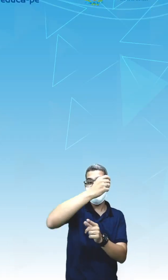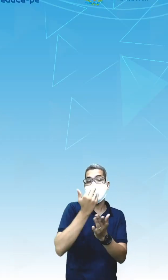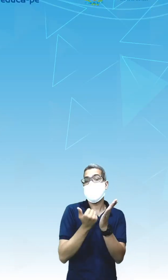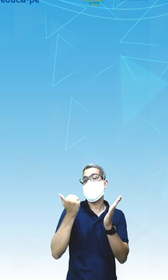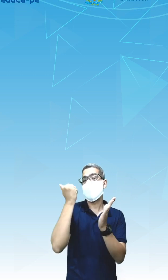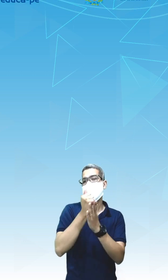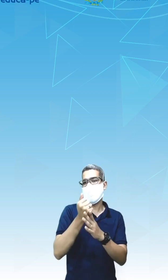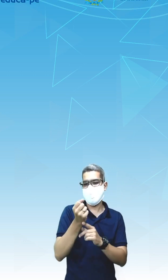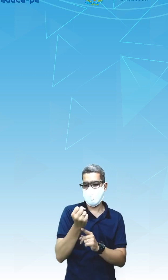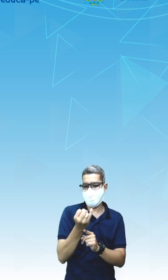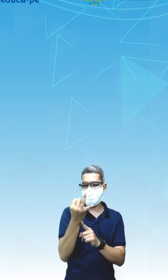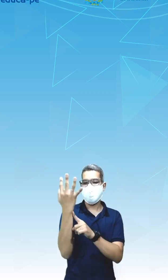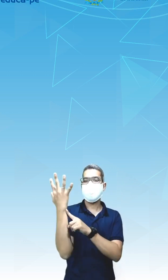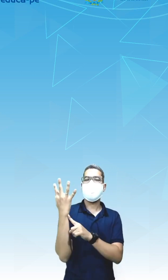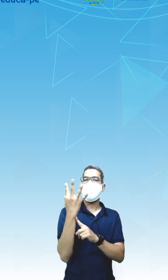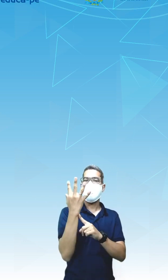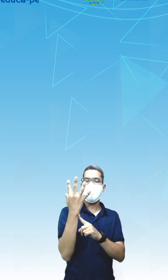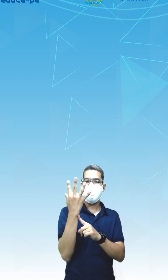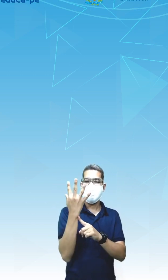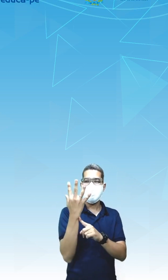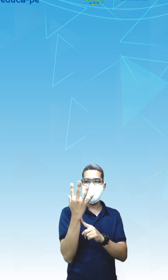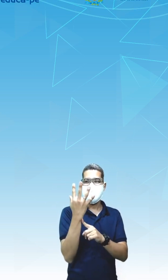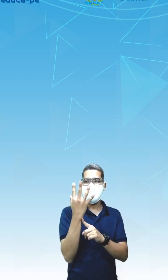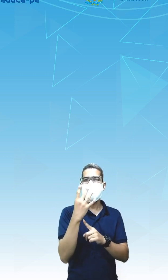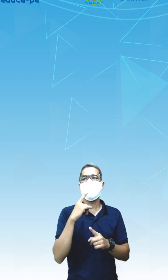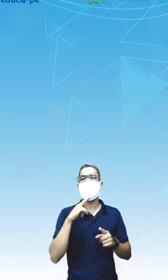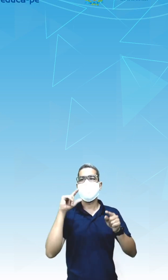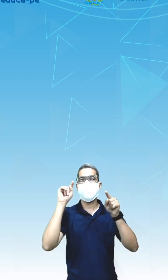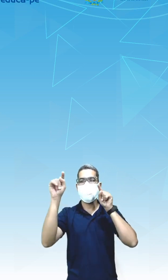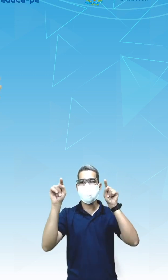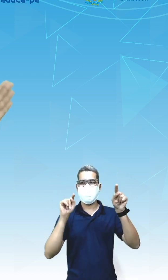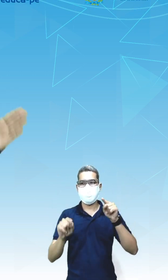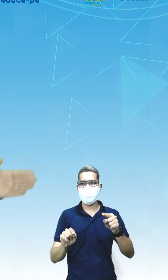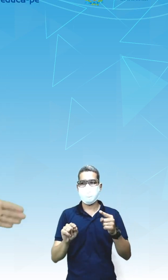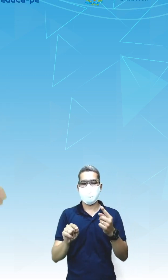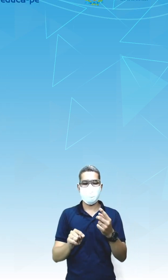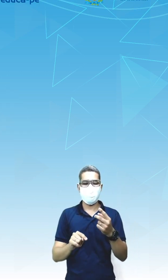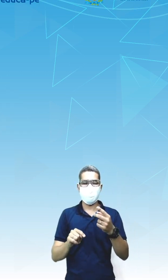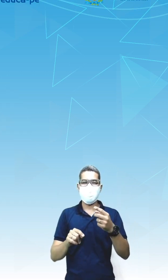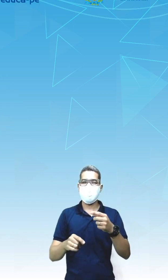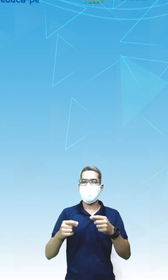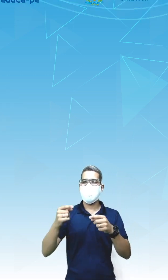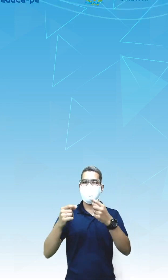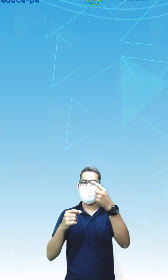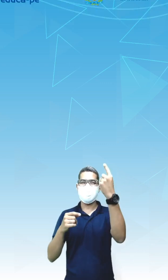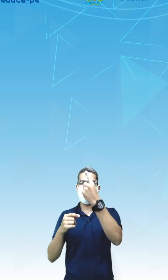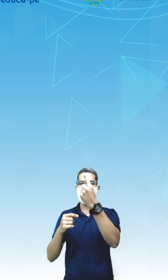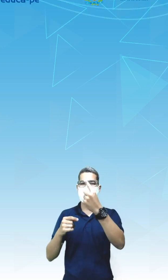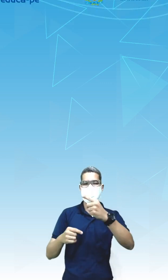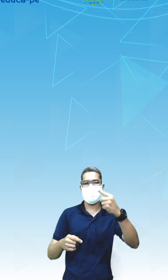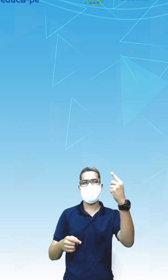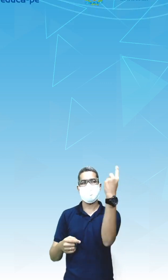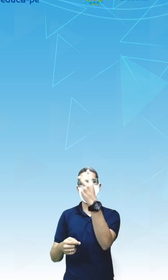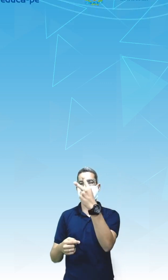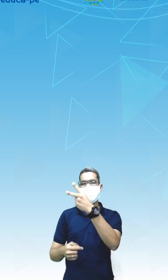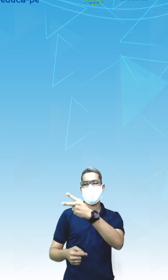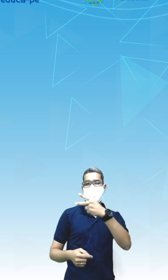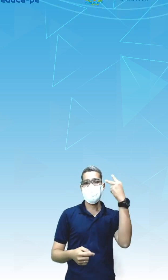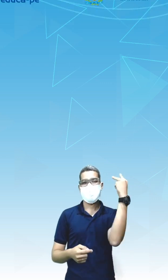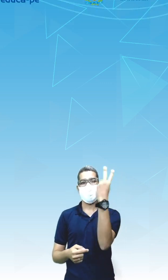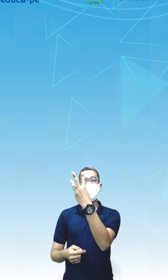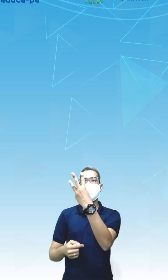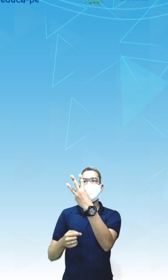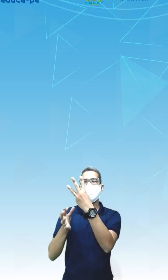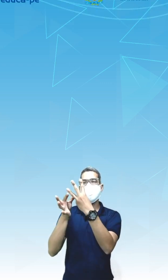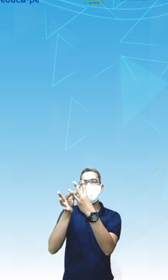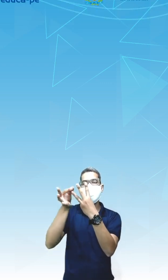folhas. Então, para isso, são situados entre os pontos cardeais e colaterais. Então, vai ter uma terceira folhinha, uma